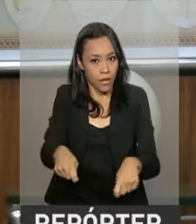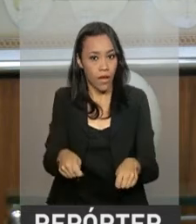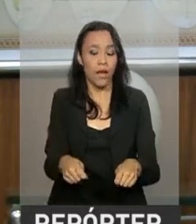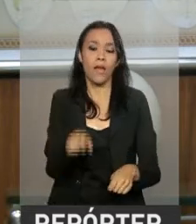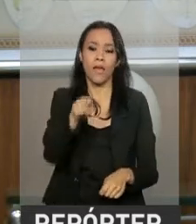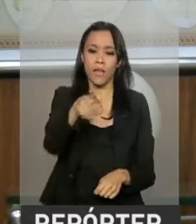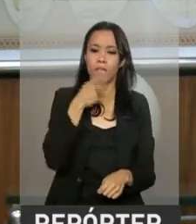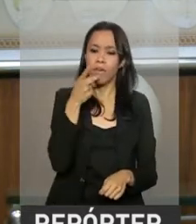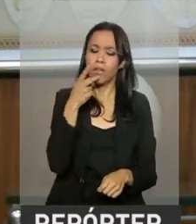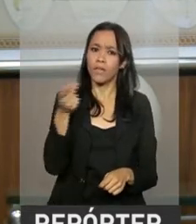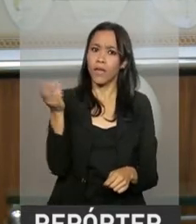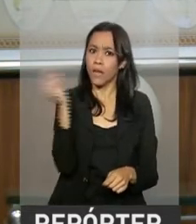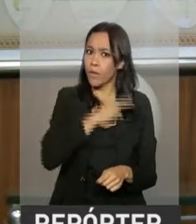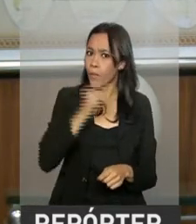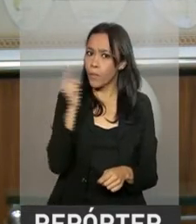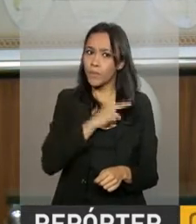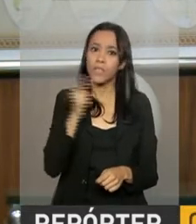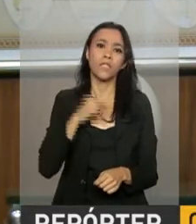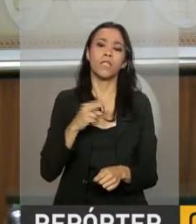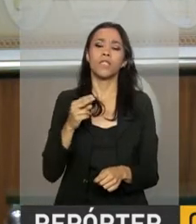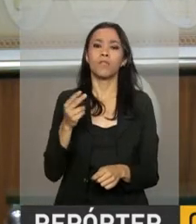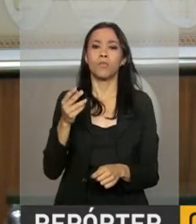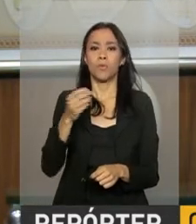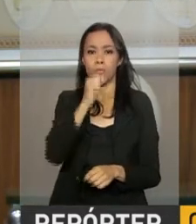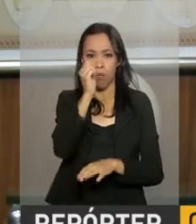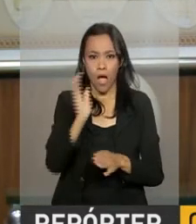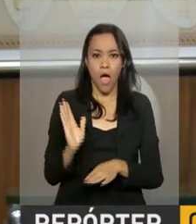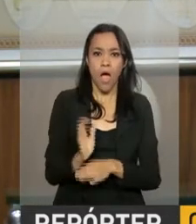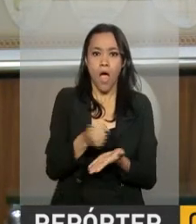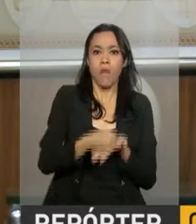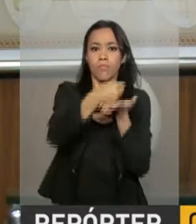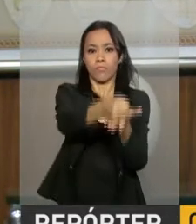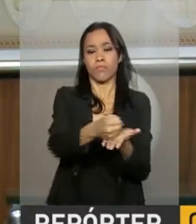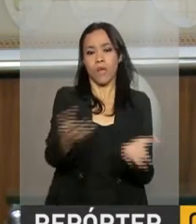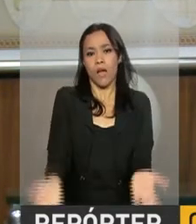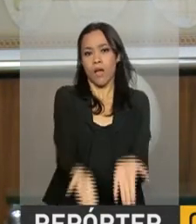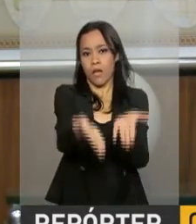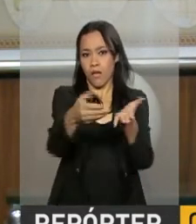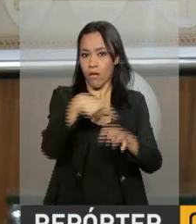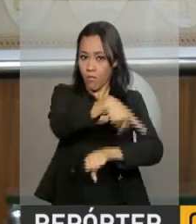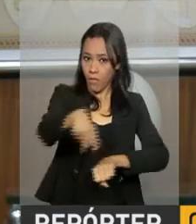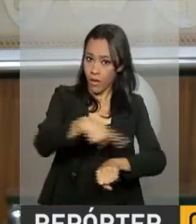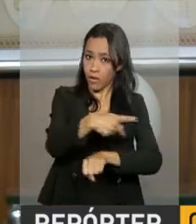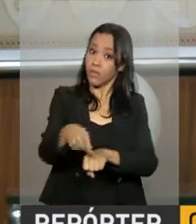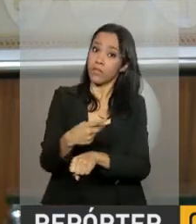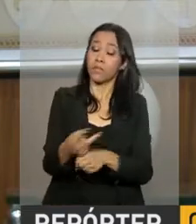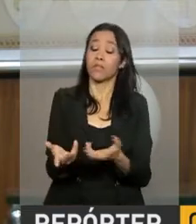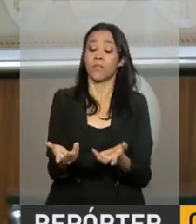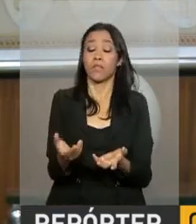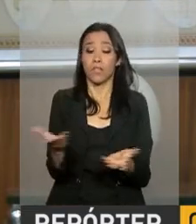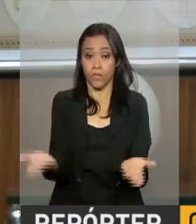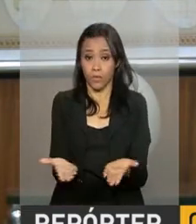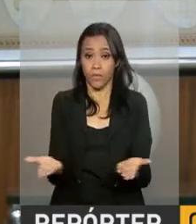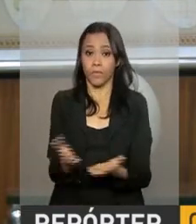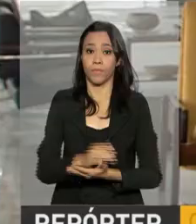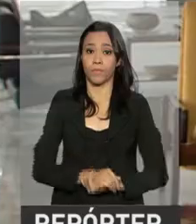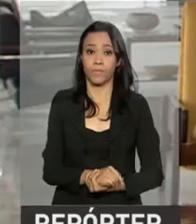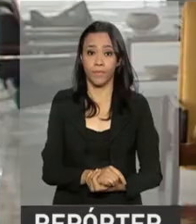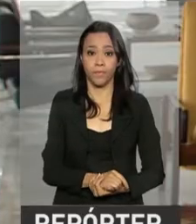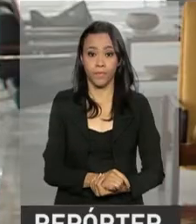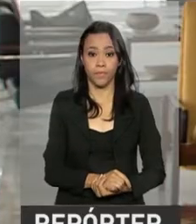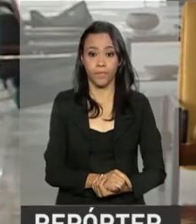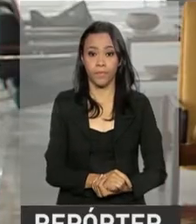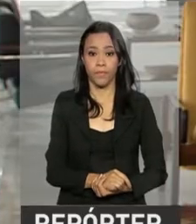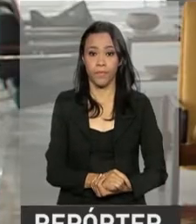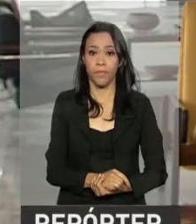forma mais rápida do Brasil sair da crise e do pouco crescimento econômico que nós temos atualmente